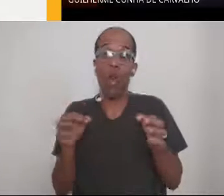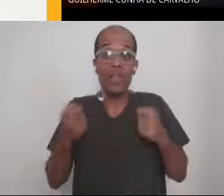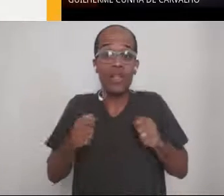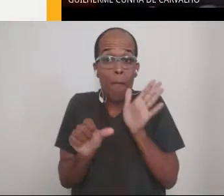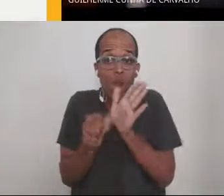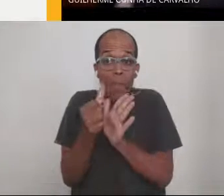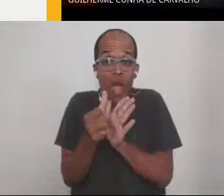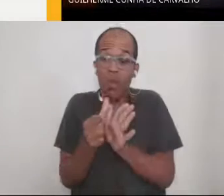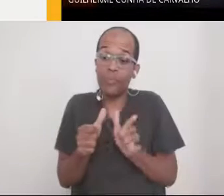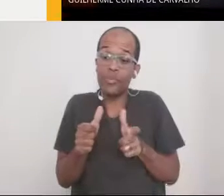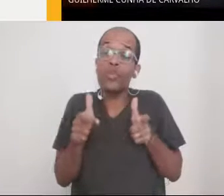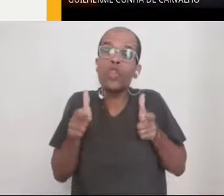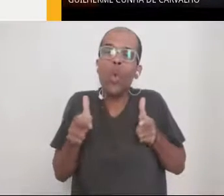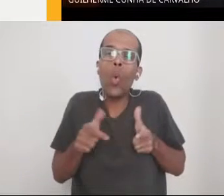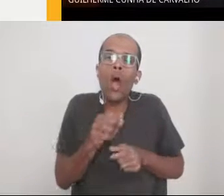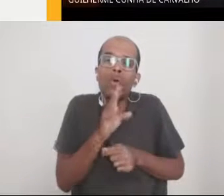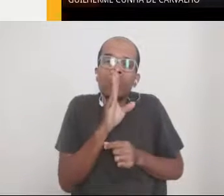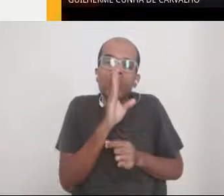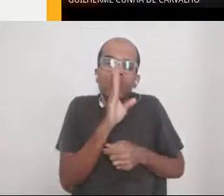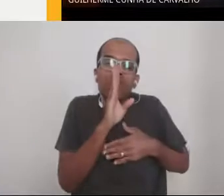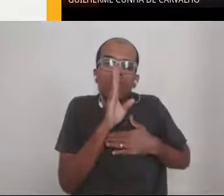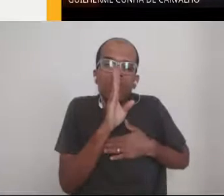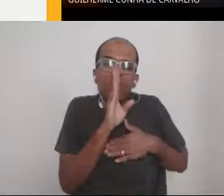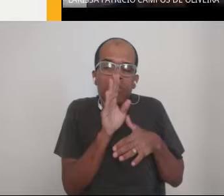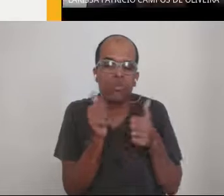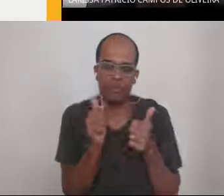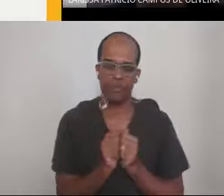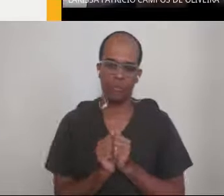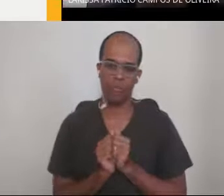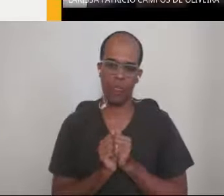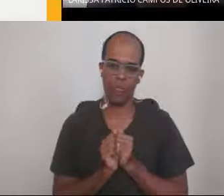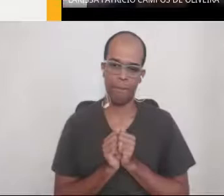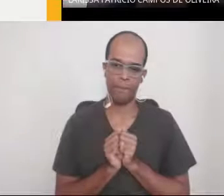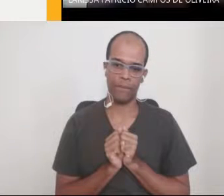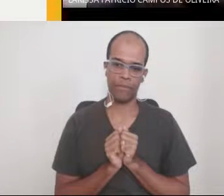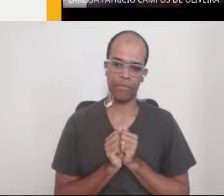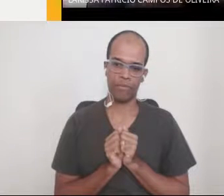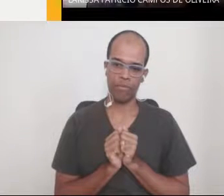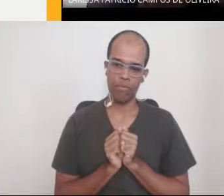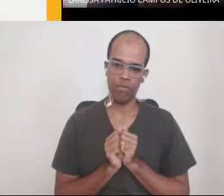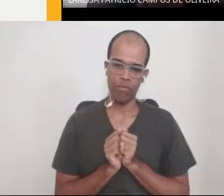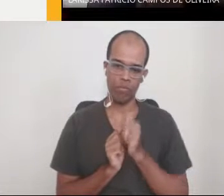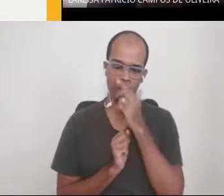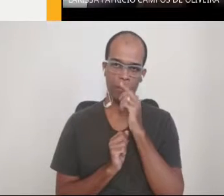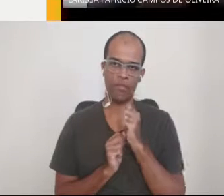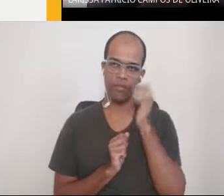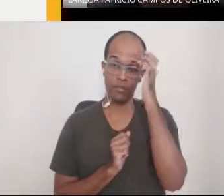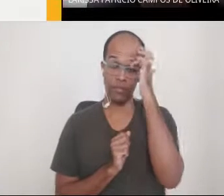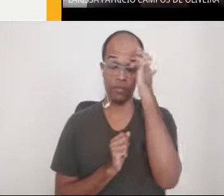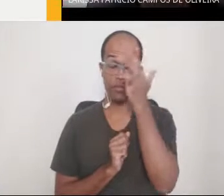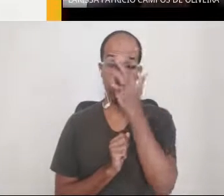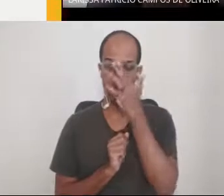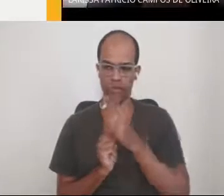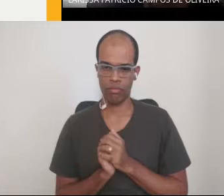lugar o mais silencioso possível. Isso. Então, garantir ali que o aluno